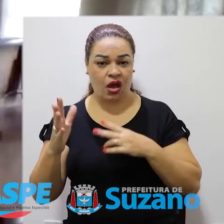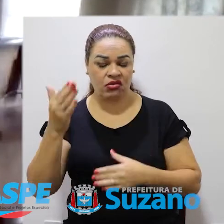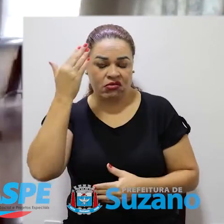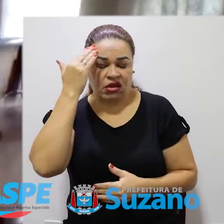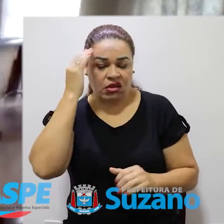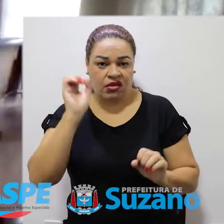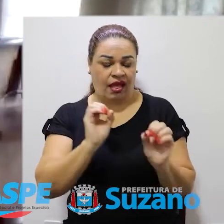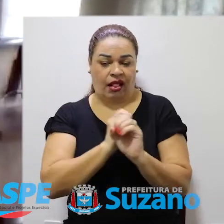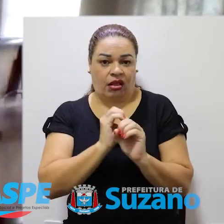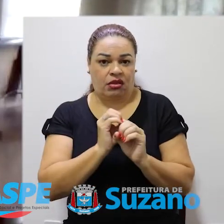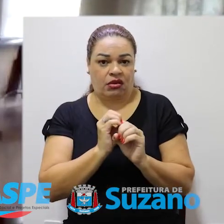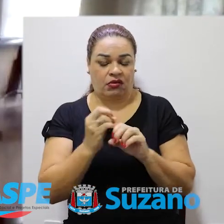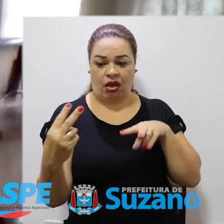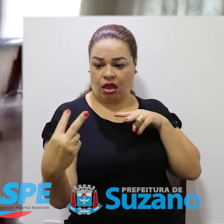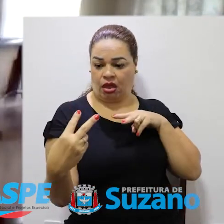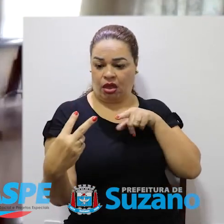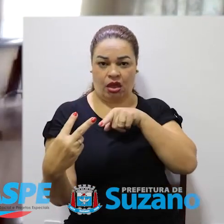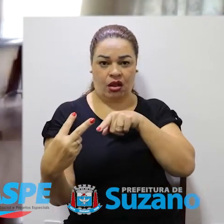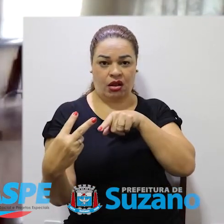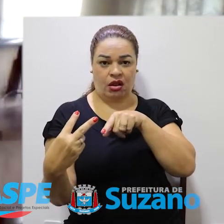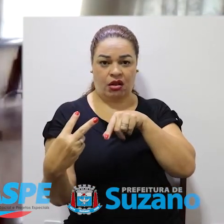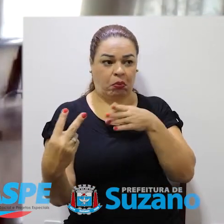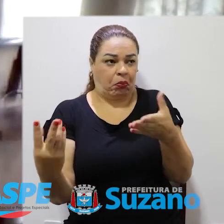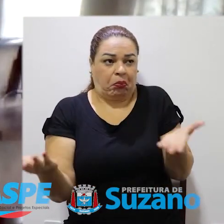entender porque você não está falando a língua dele.